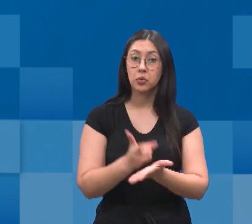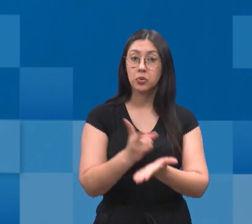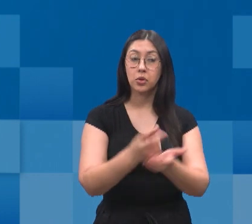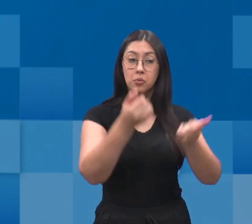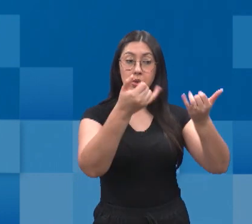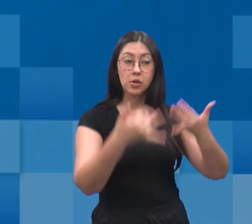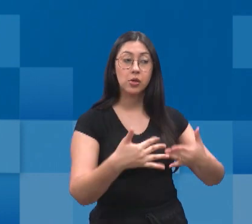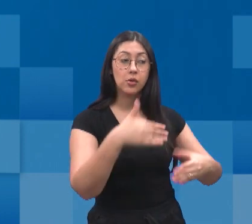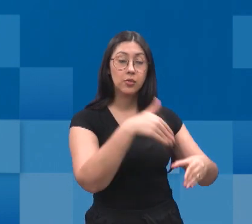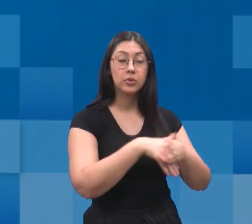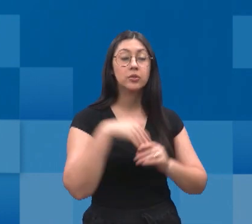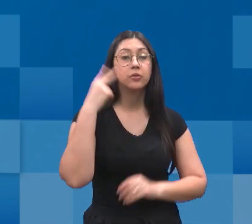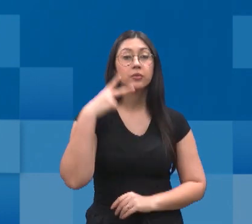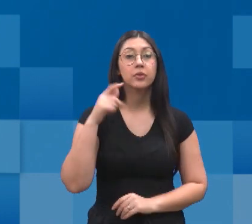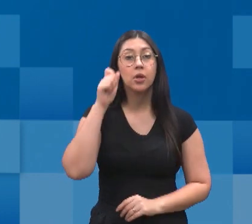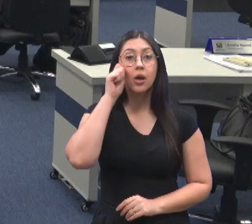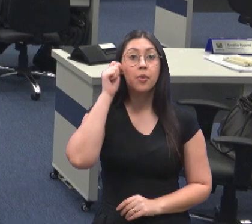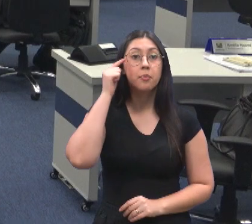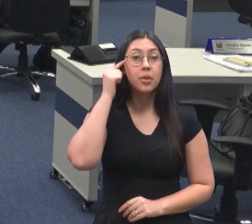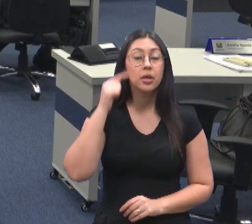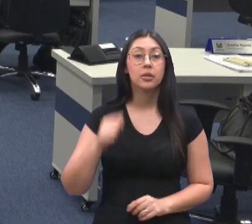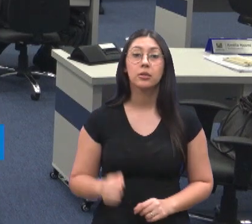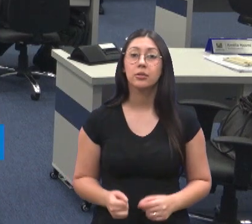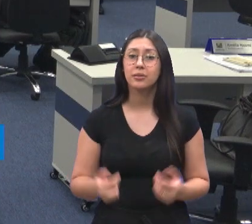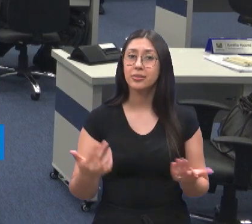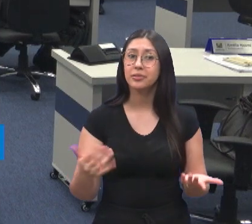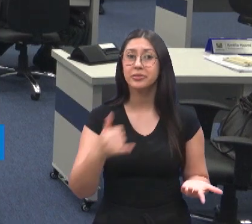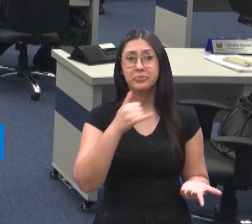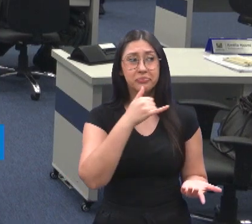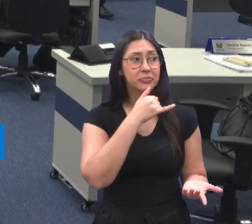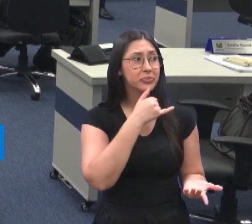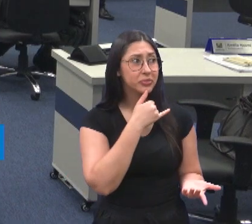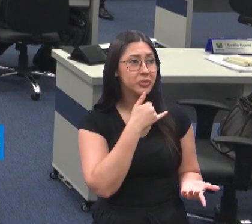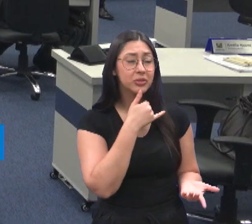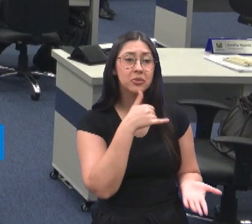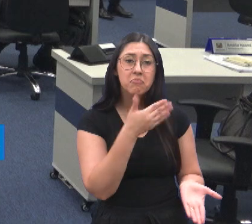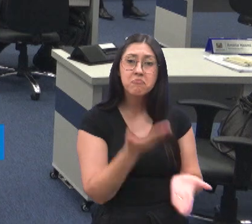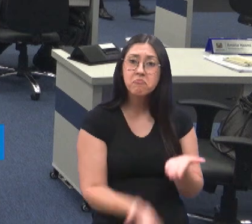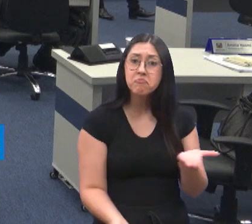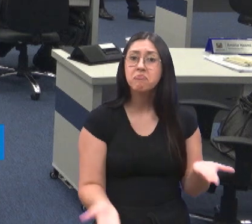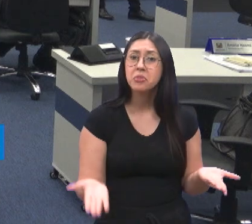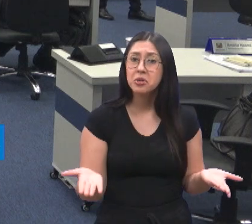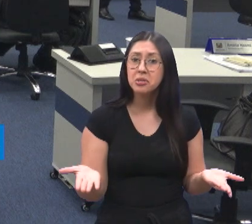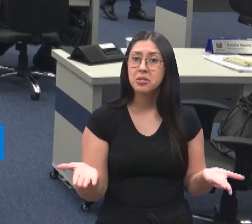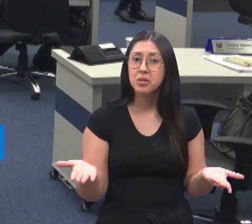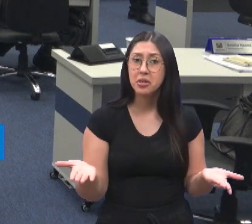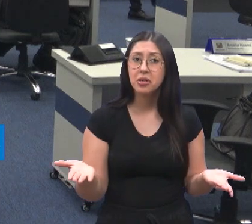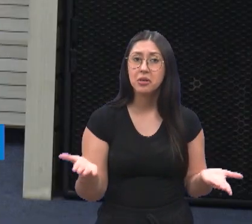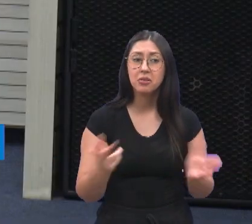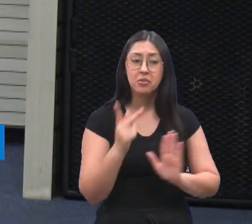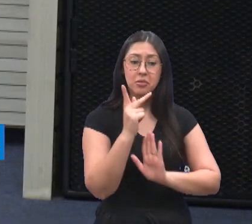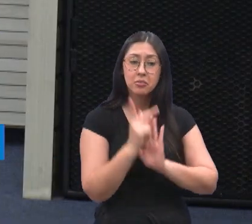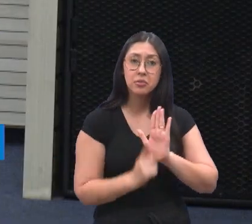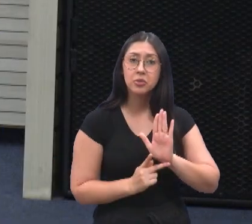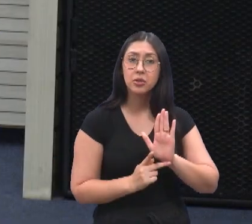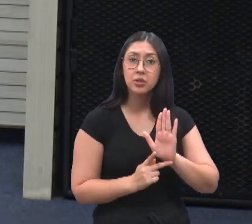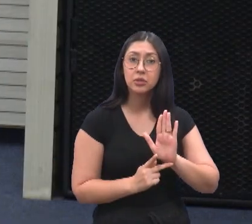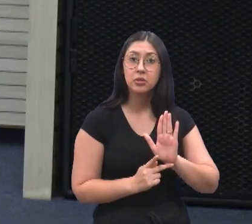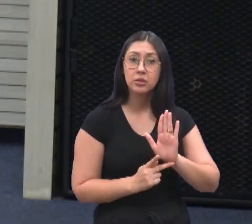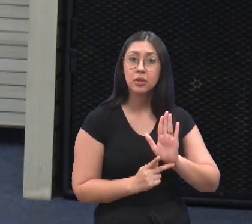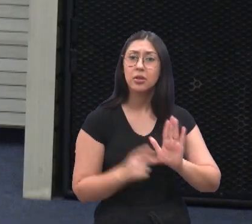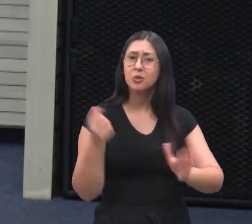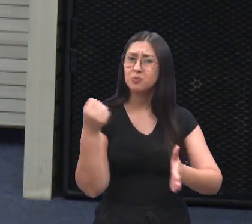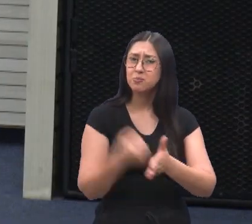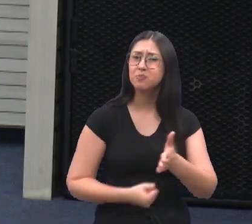a vereadora Amélia Naomi. Senhor presidente, eu lamento que a gente tenha perdido esse voto, esse projeto, que foi uma batalha